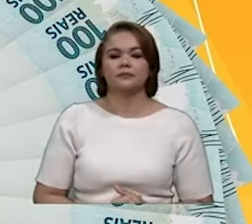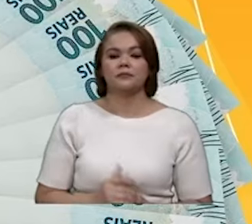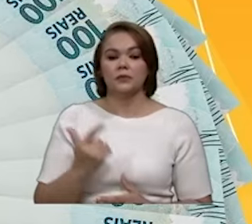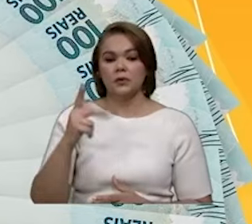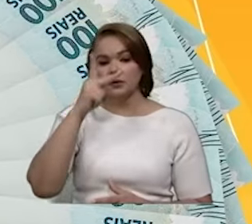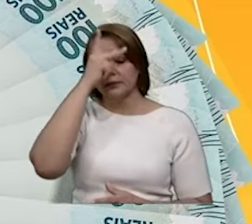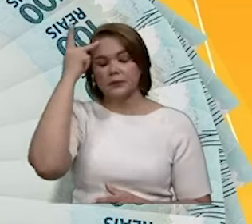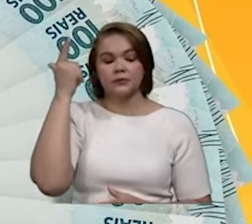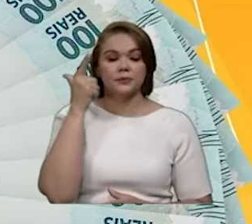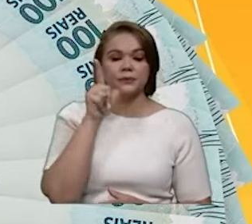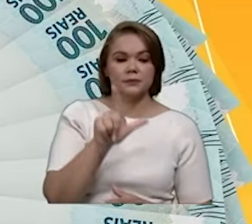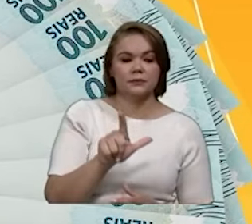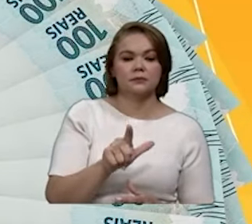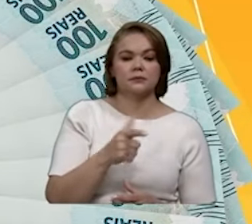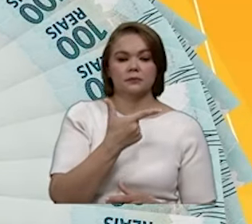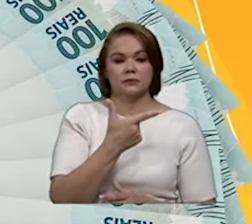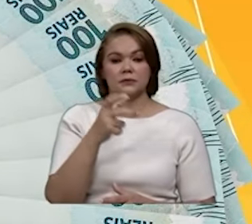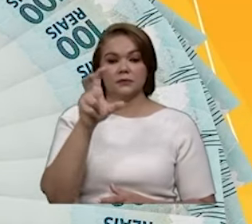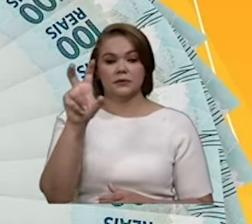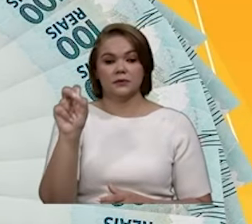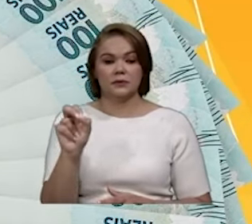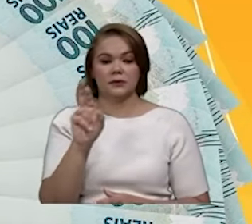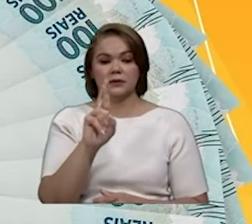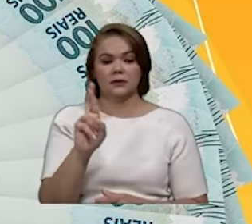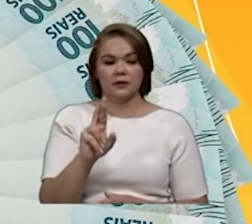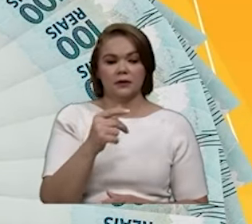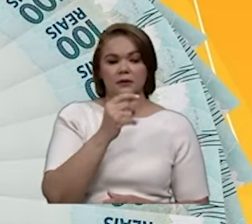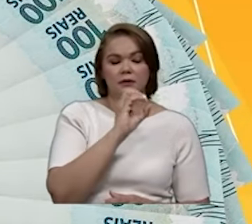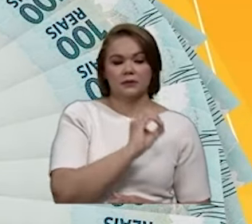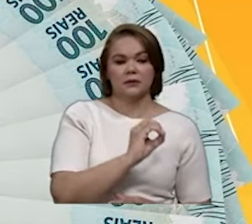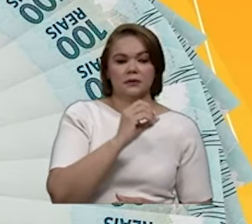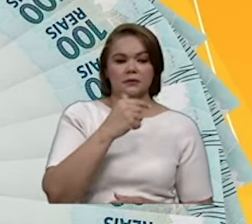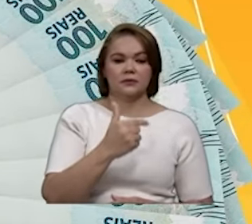um contemplado com R$250,